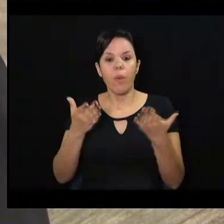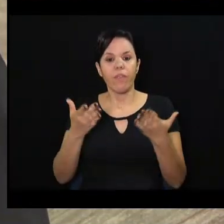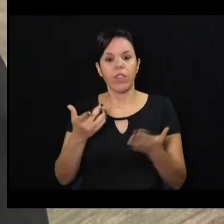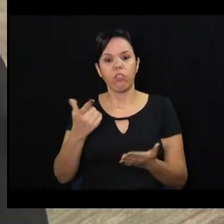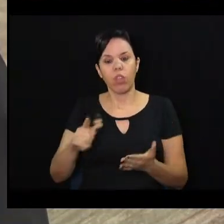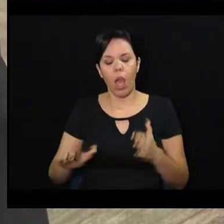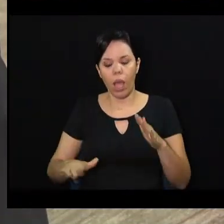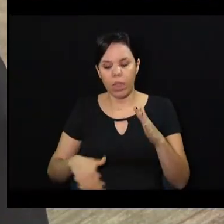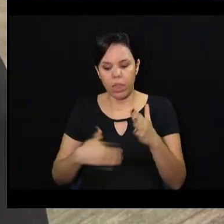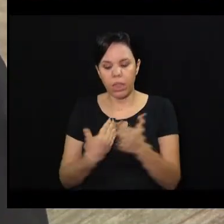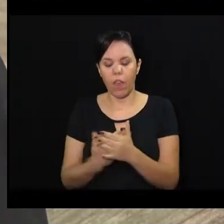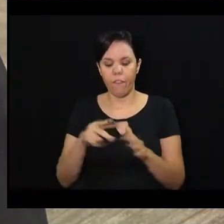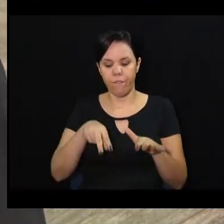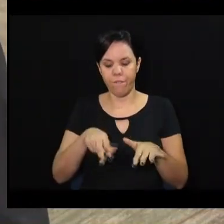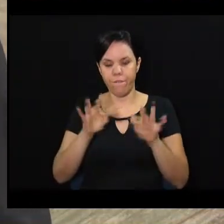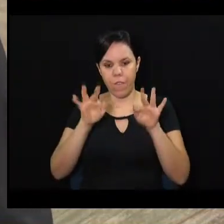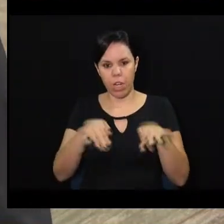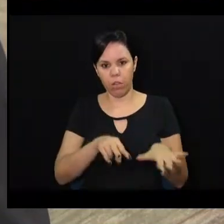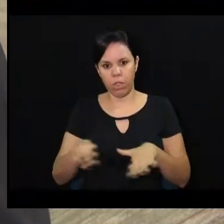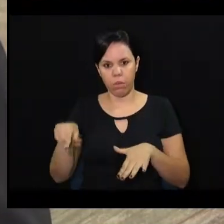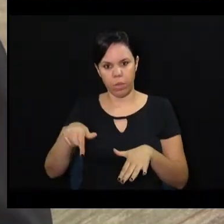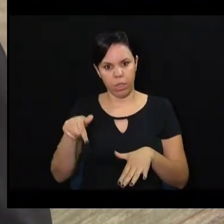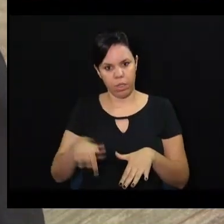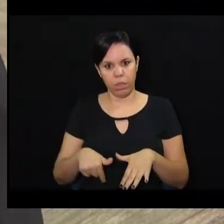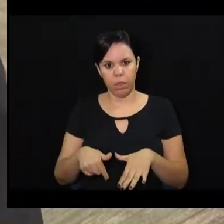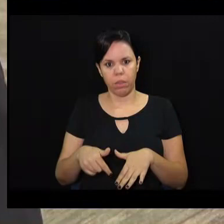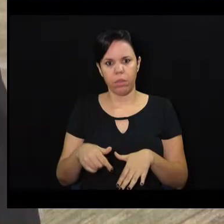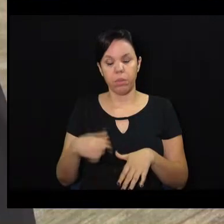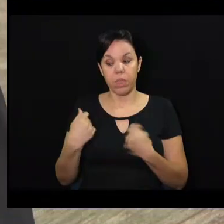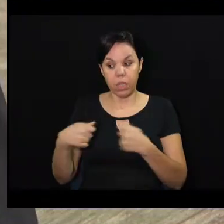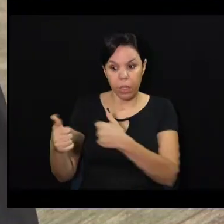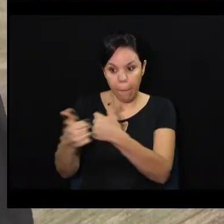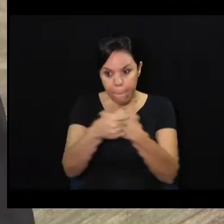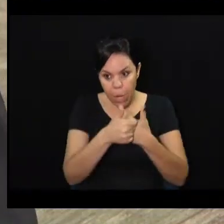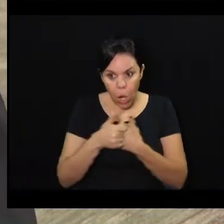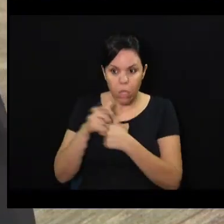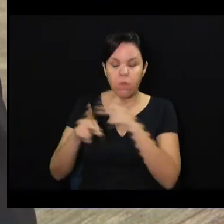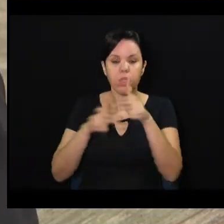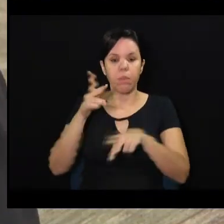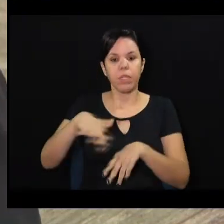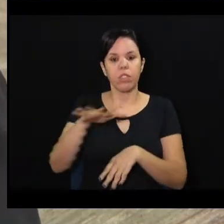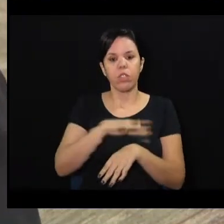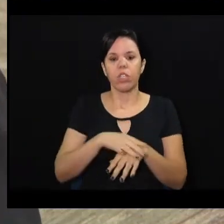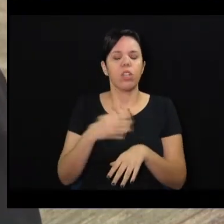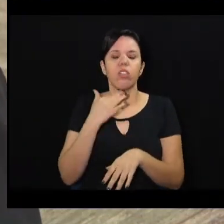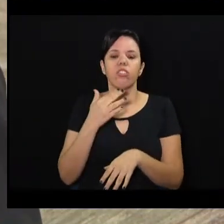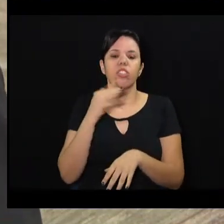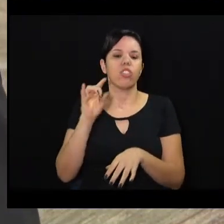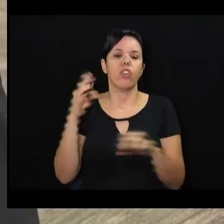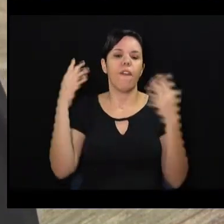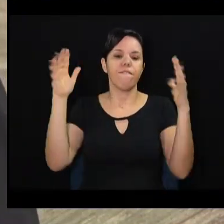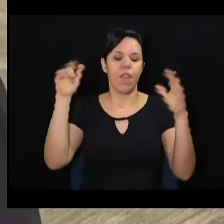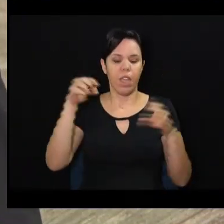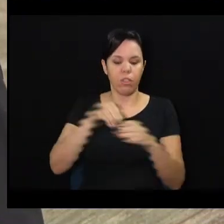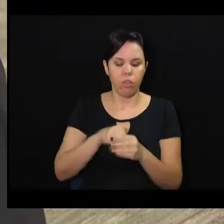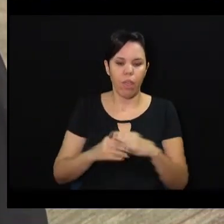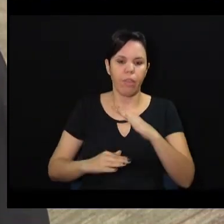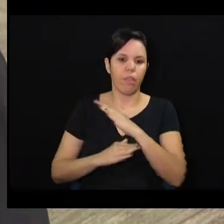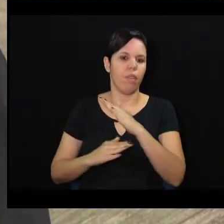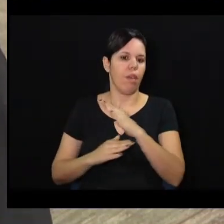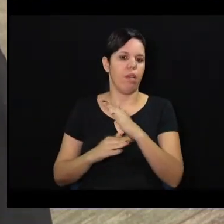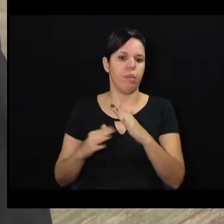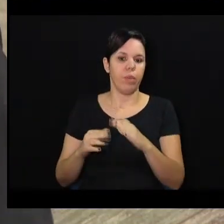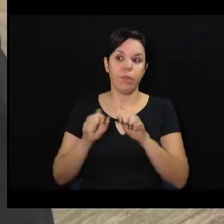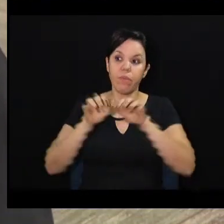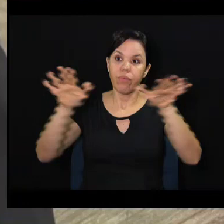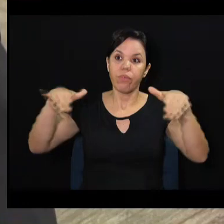até o final desta semana. Tem que estar próxima da população, Não adianta fazer só evento dentro da casa, dentro da Câmara. nós